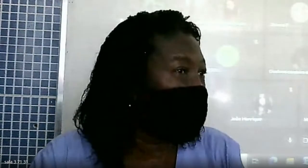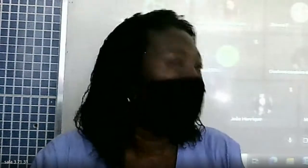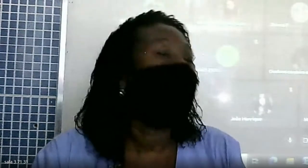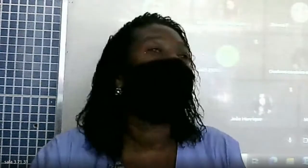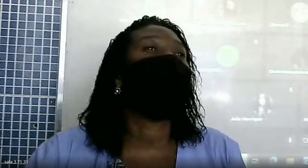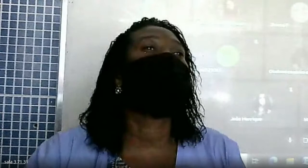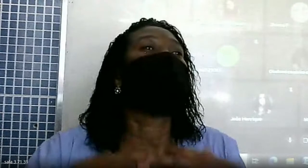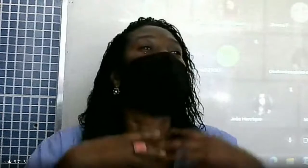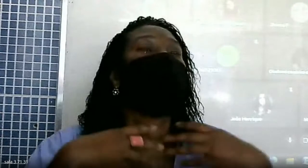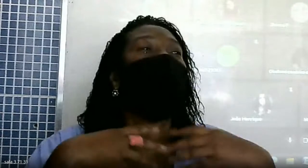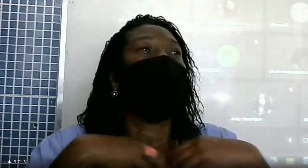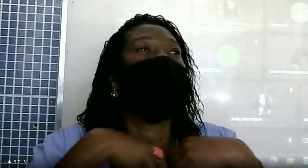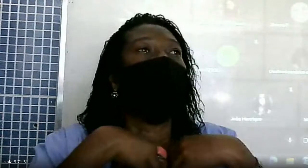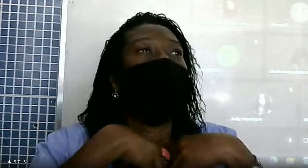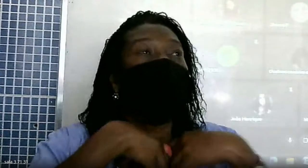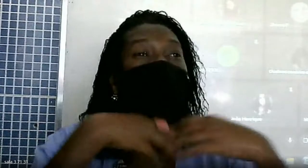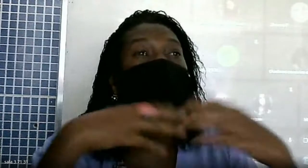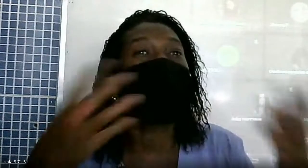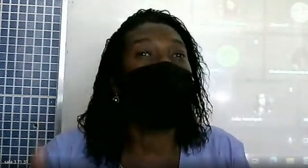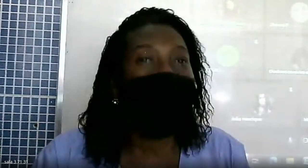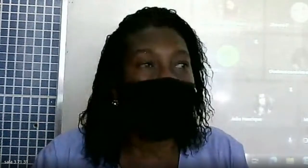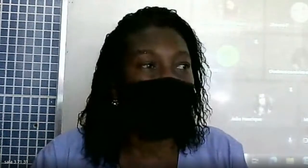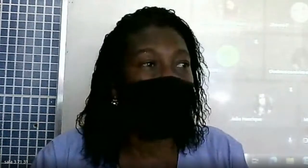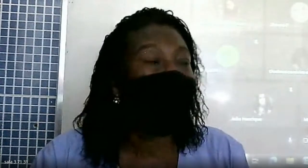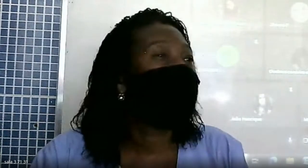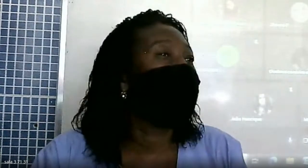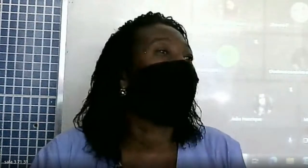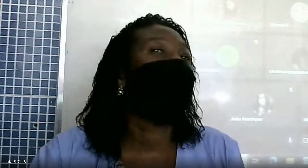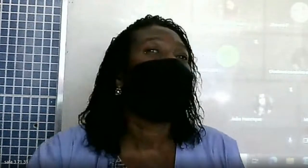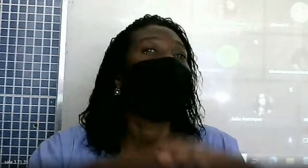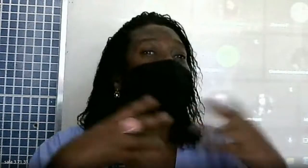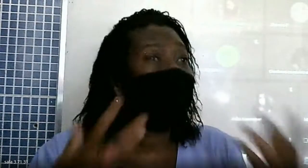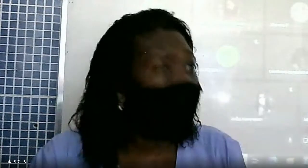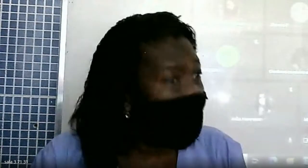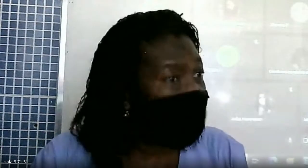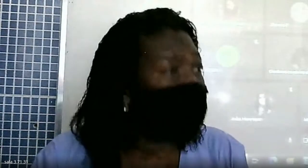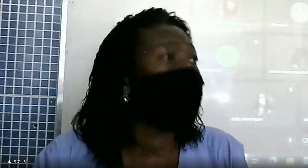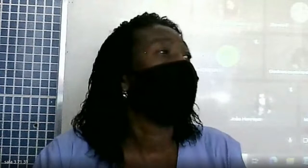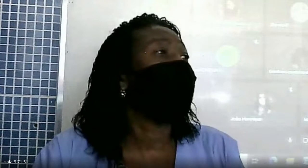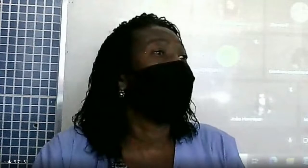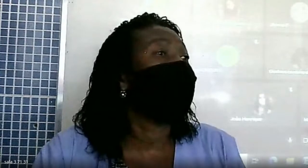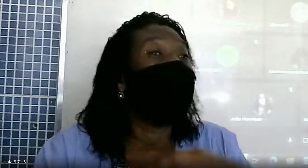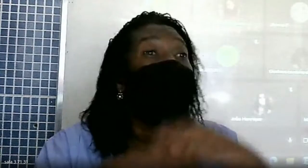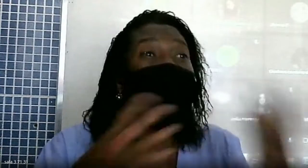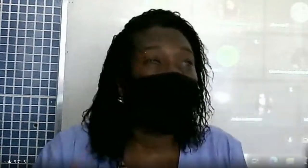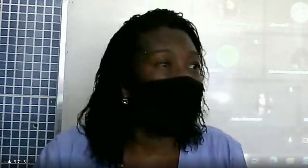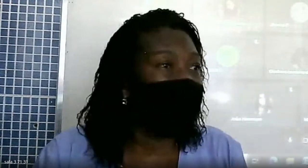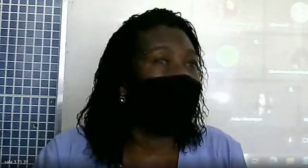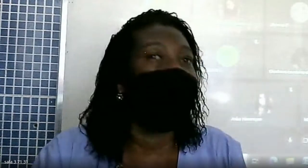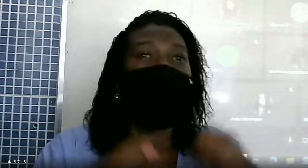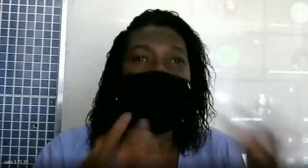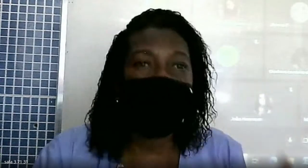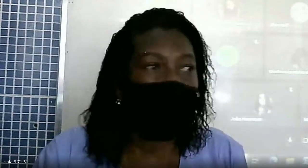pessoas. Fala muito de coisas vulgares, tipo sexualidade, né? Rebaixa